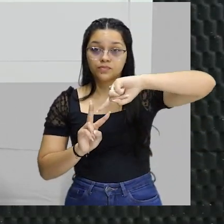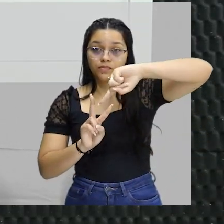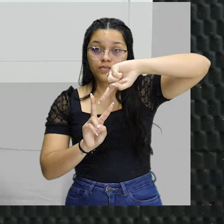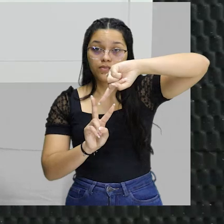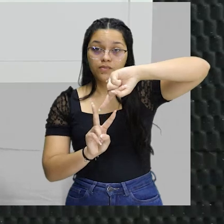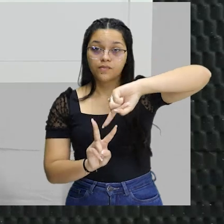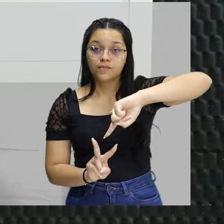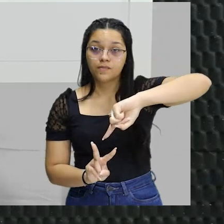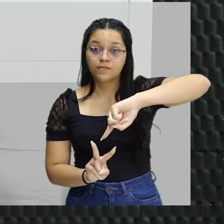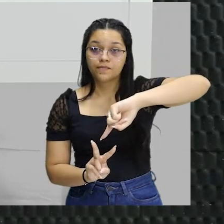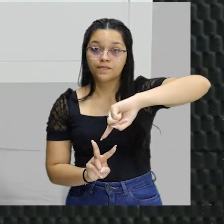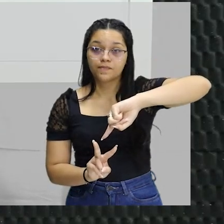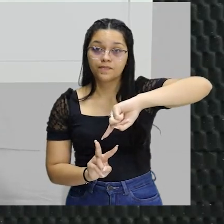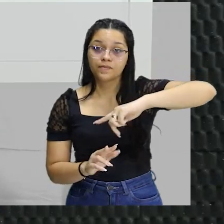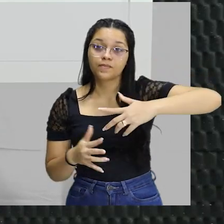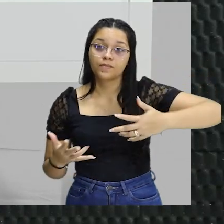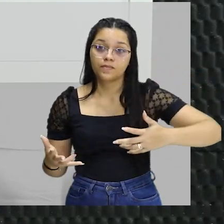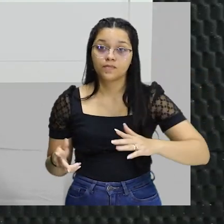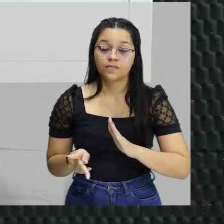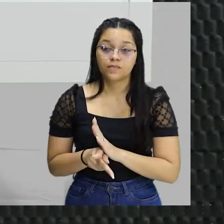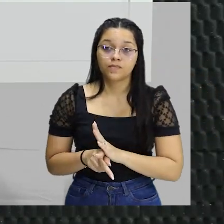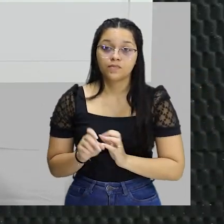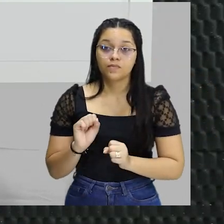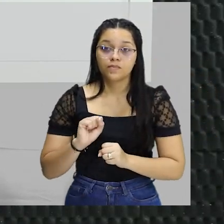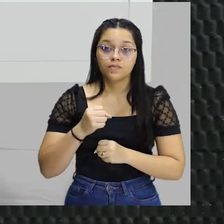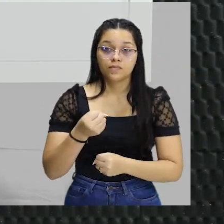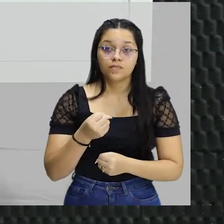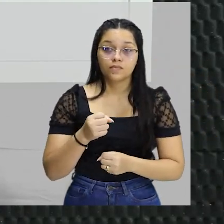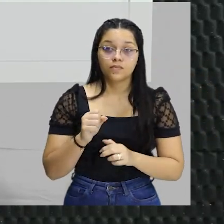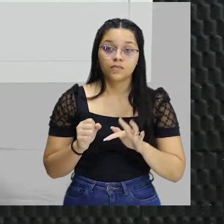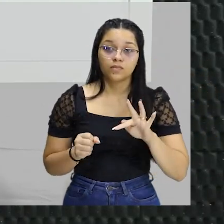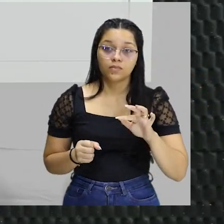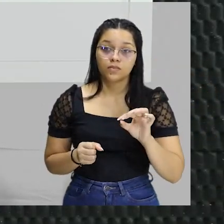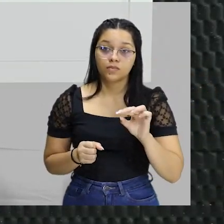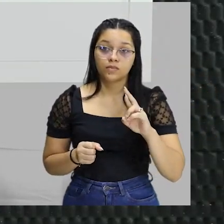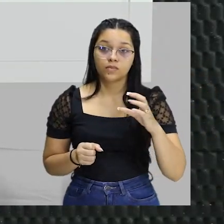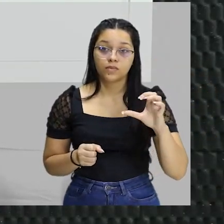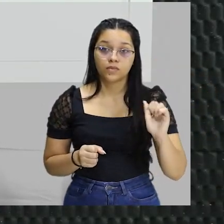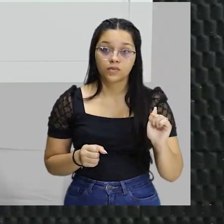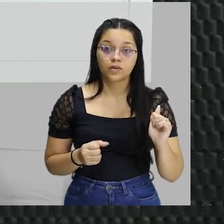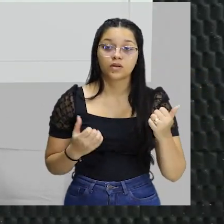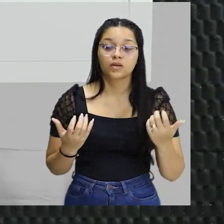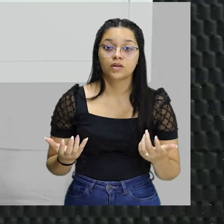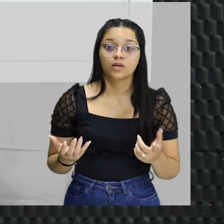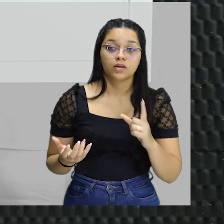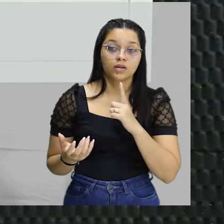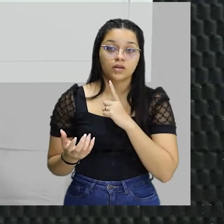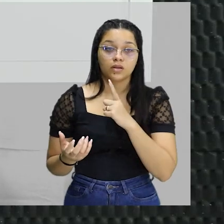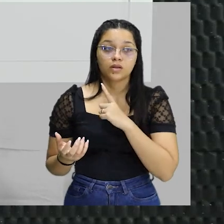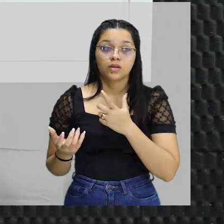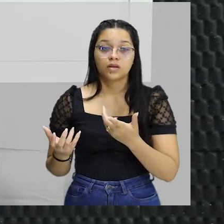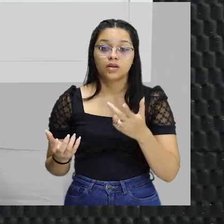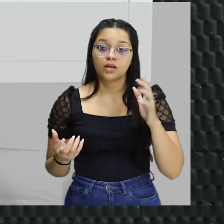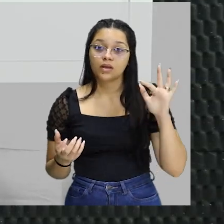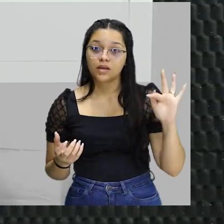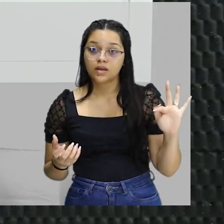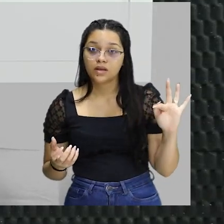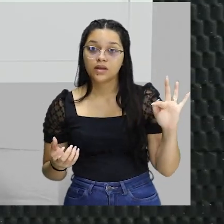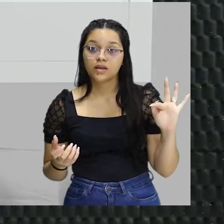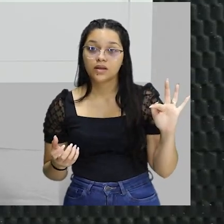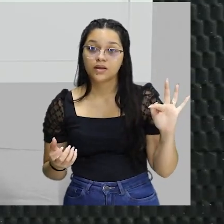a, né, uma determinada força que vai puxar para baixo. Então vou chamar aqui de força, uma força F,